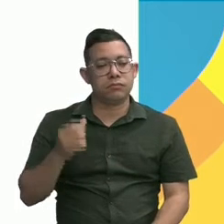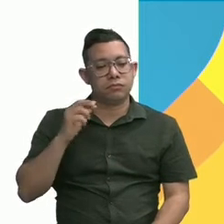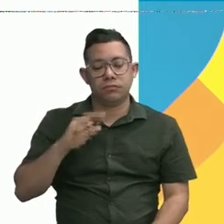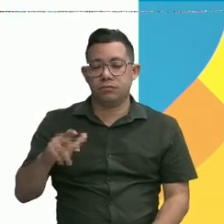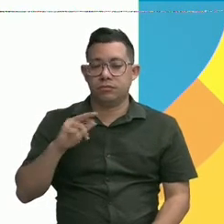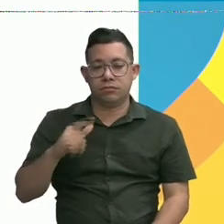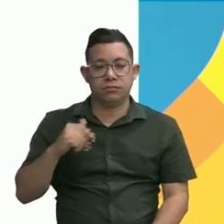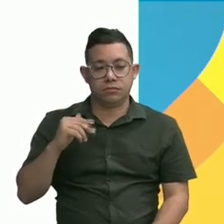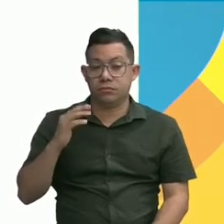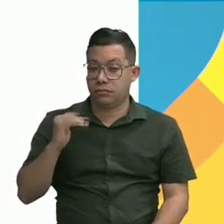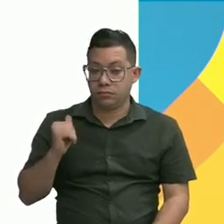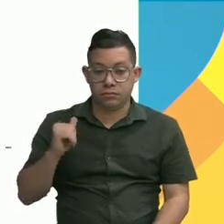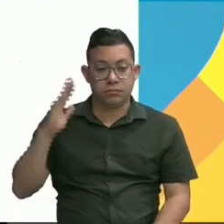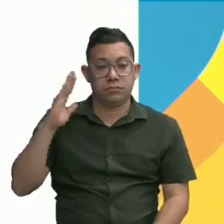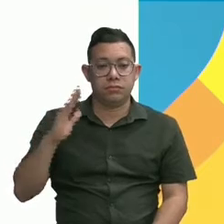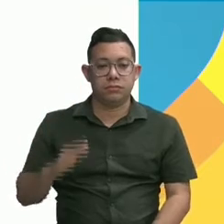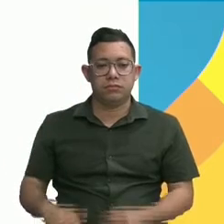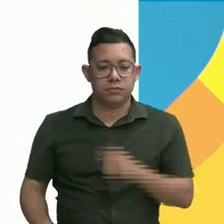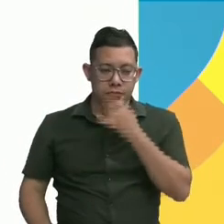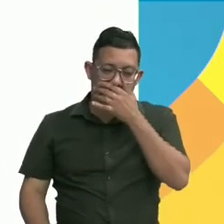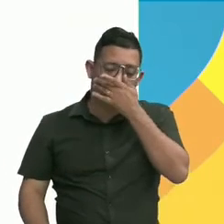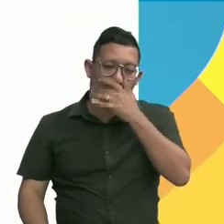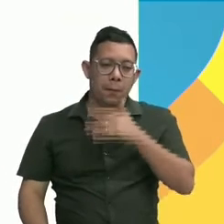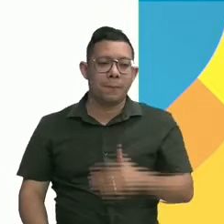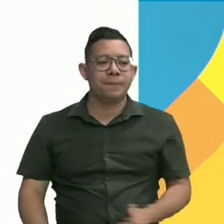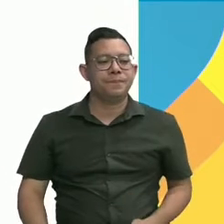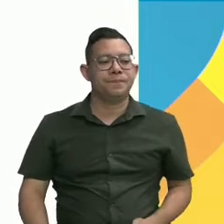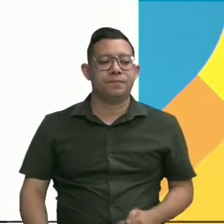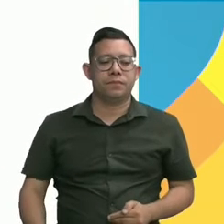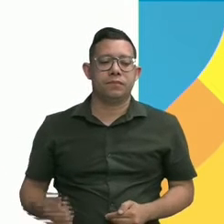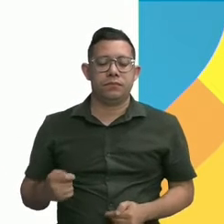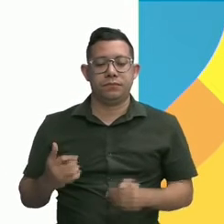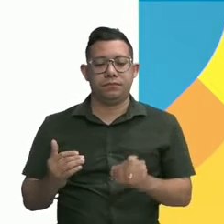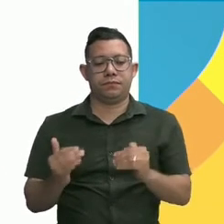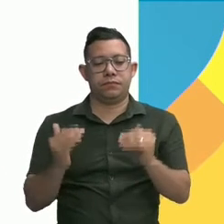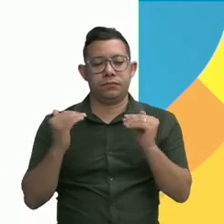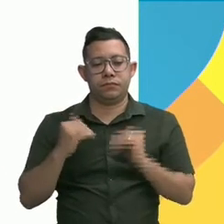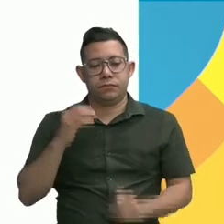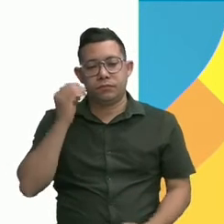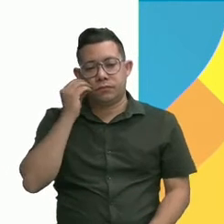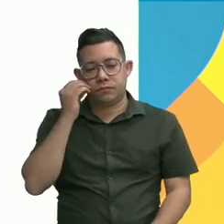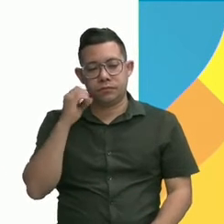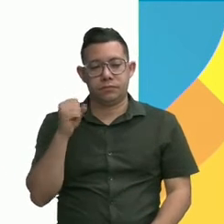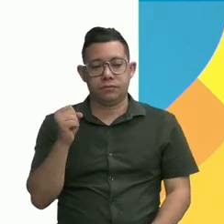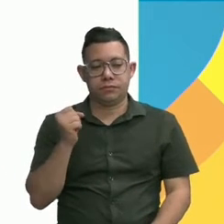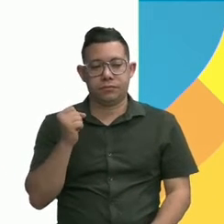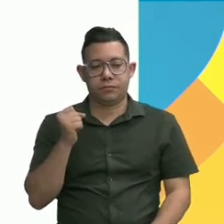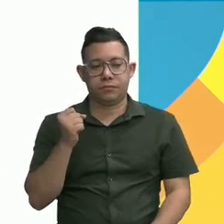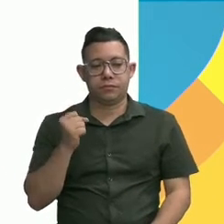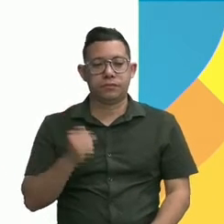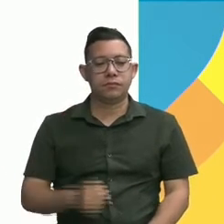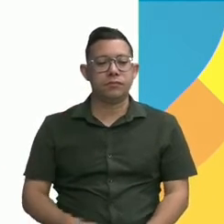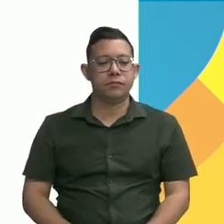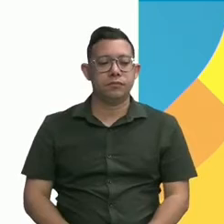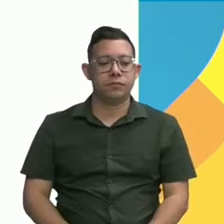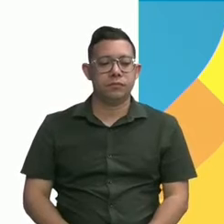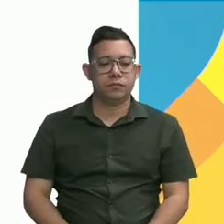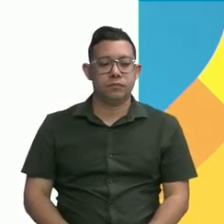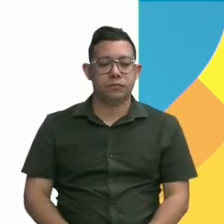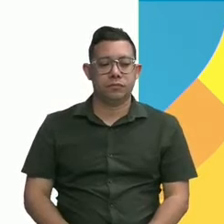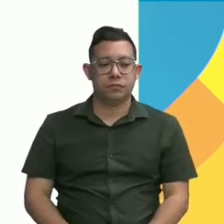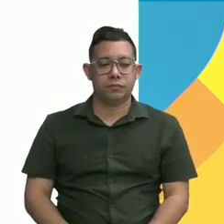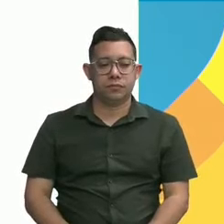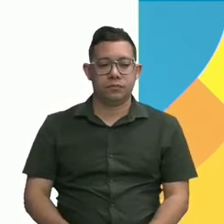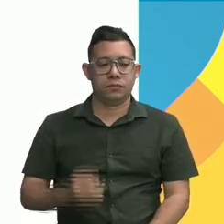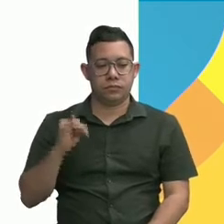264 é maior que 144 Então não é 12 Vamos tentar com o número oito ó o valor do